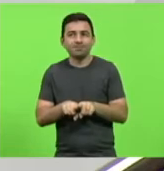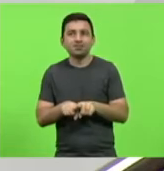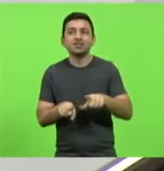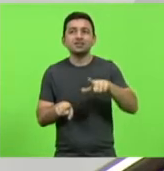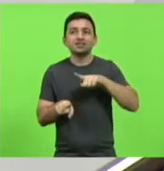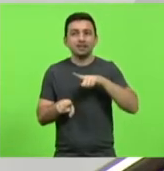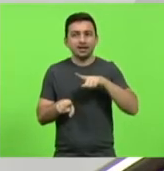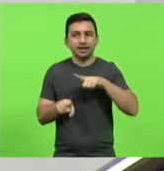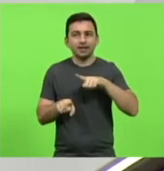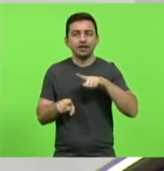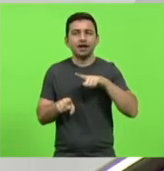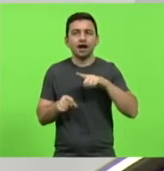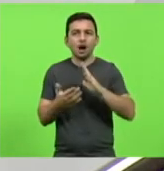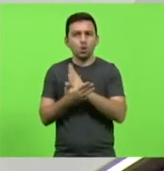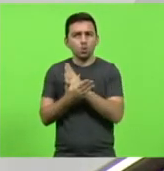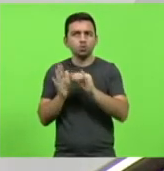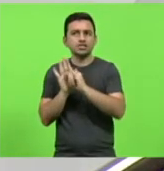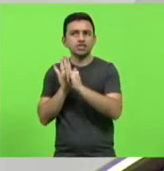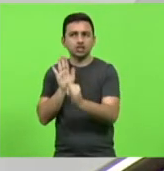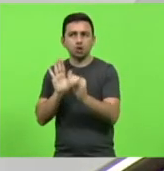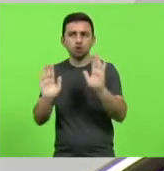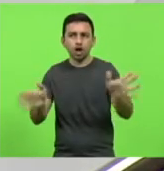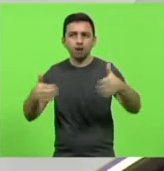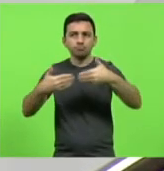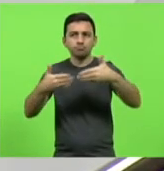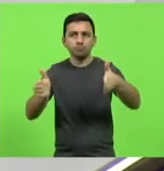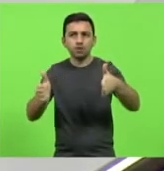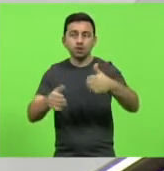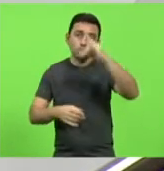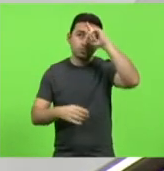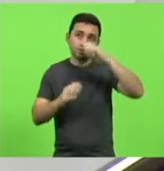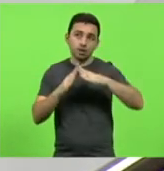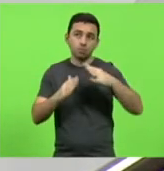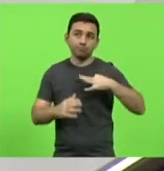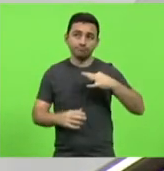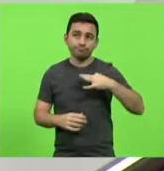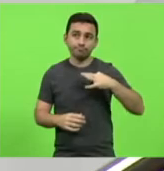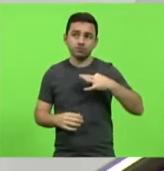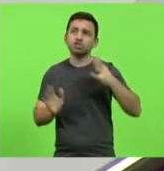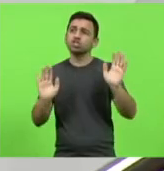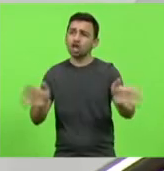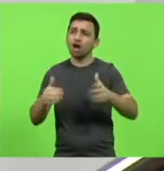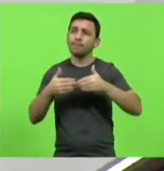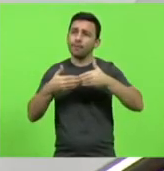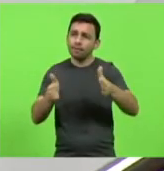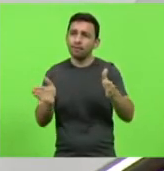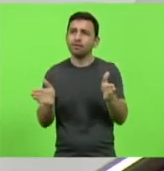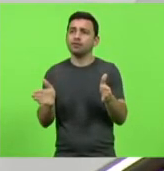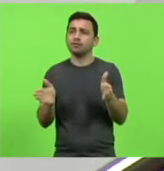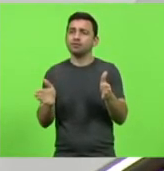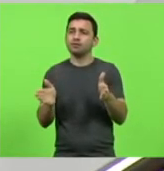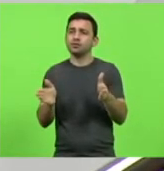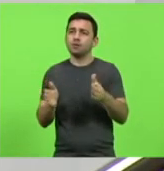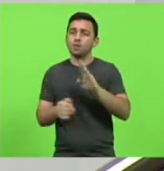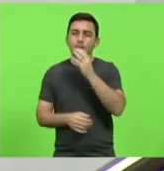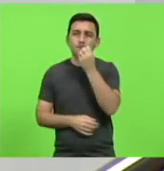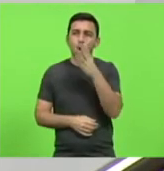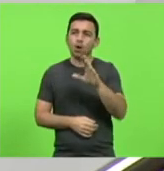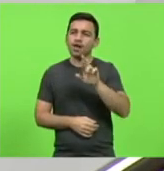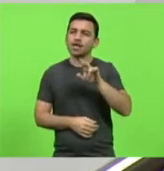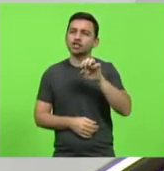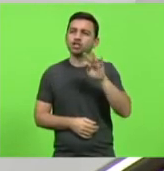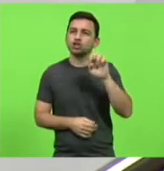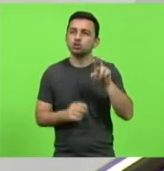alguns editais. Por exemplo, dos hospitais filantrópicos, já foi aberto, então, de Bom Retiro,